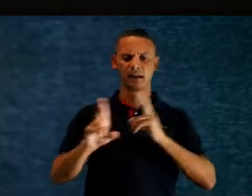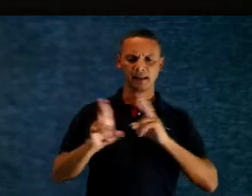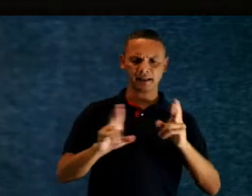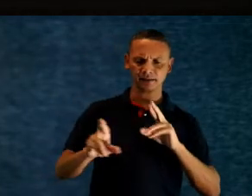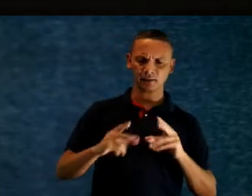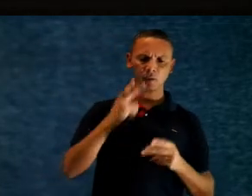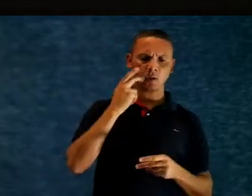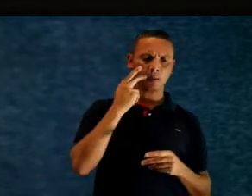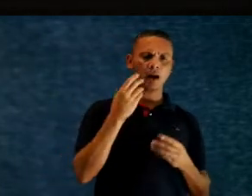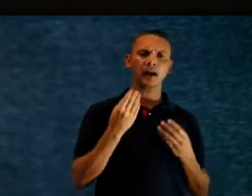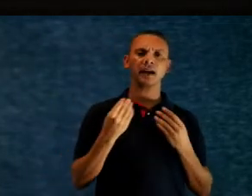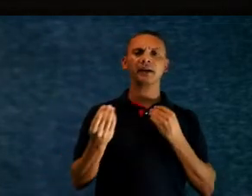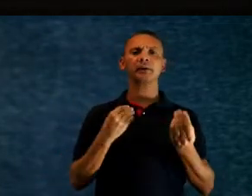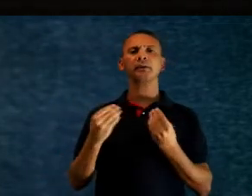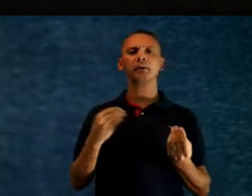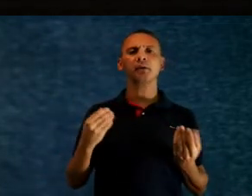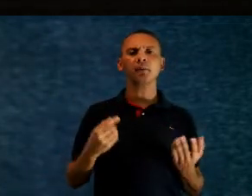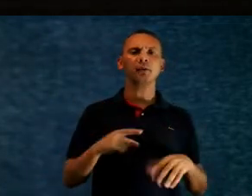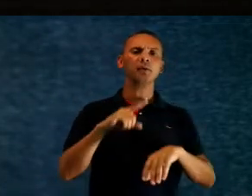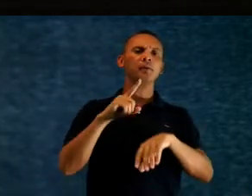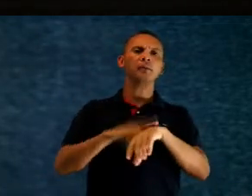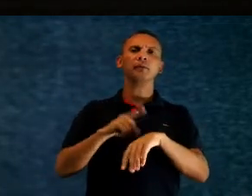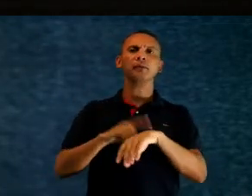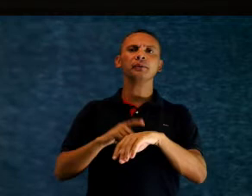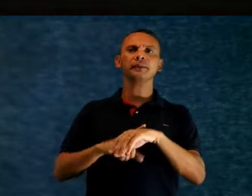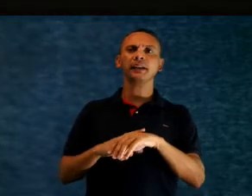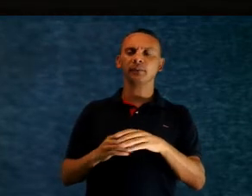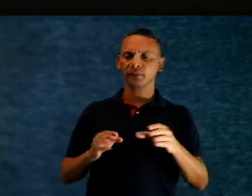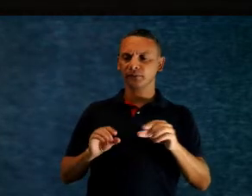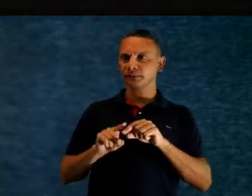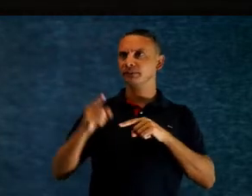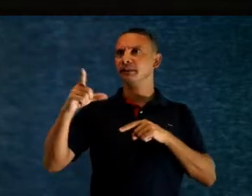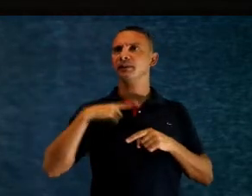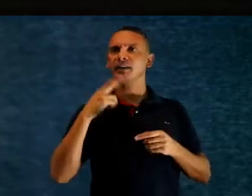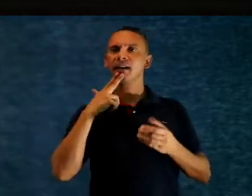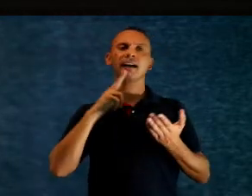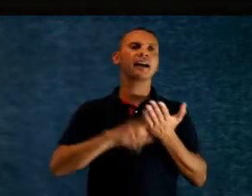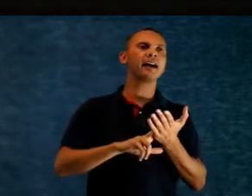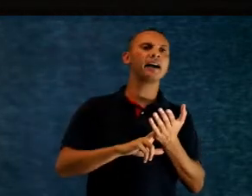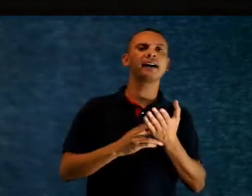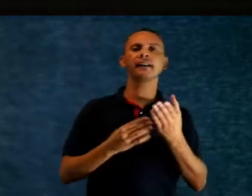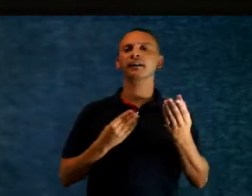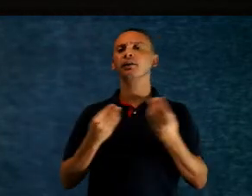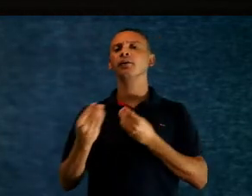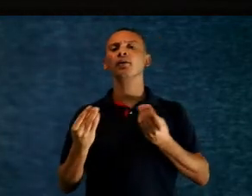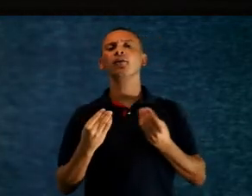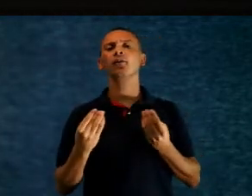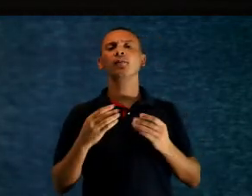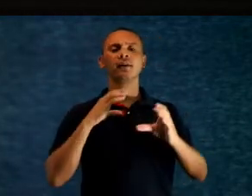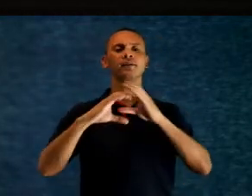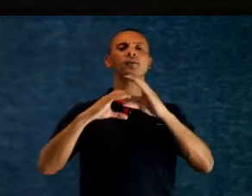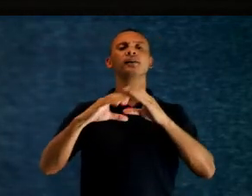Como é que se manteve vivo esse laço tão, tão profundo que havia entre a filha e o